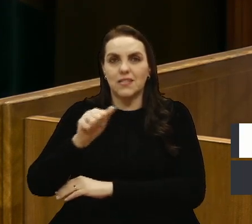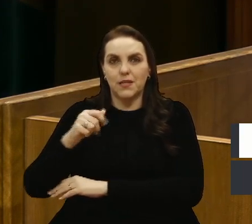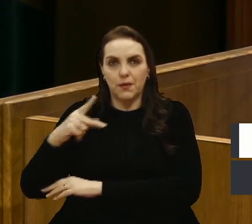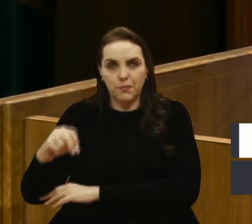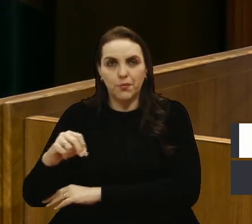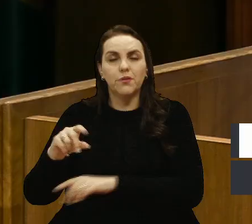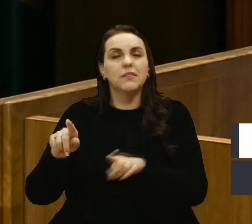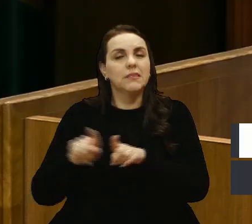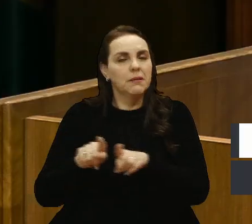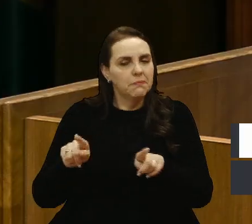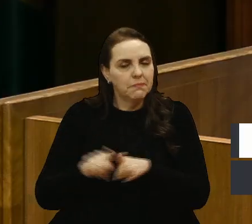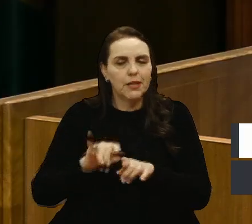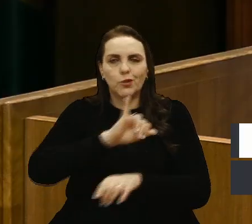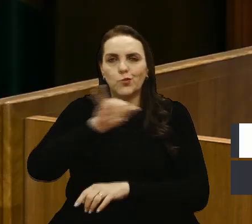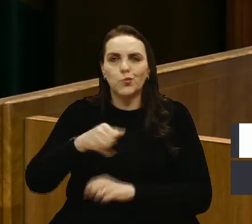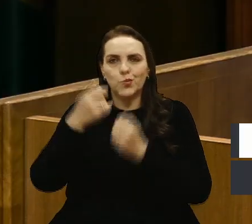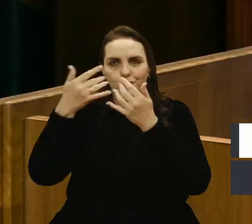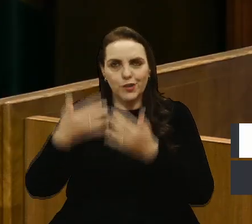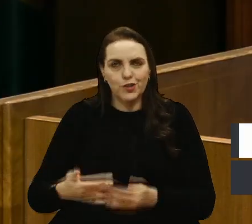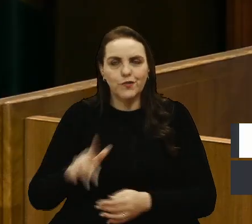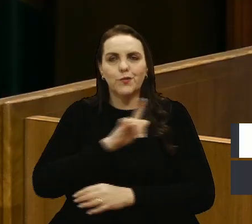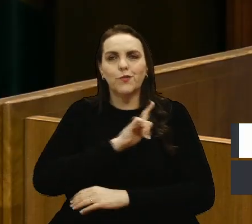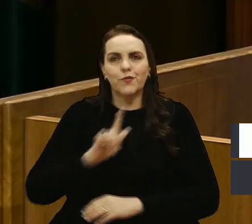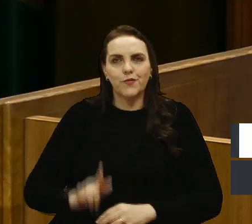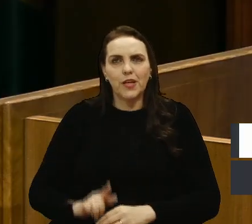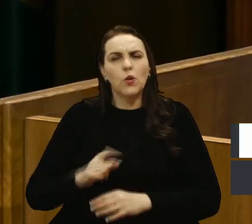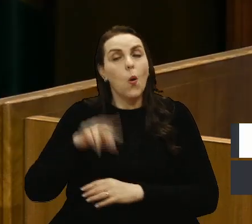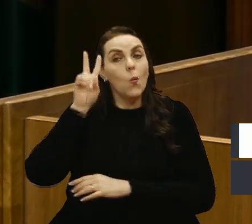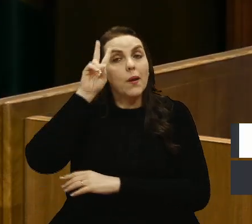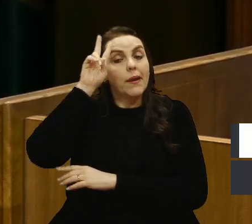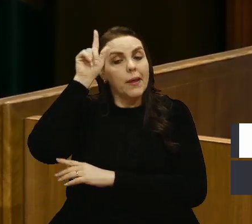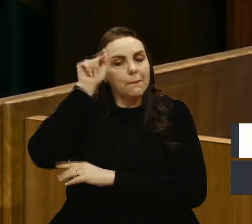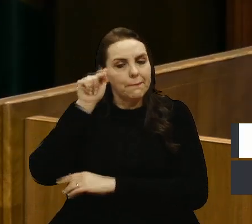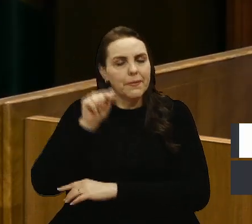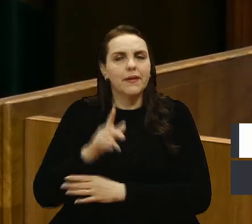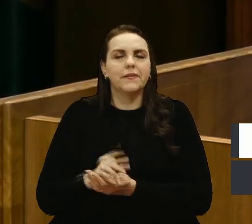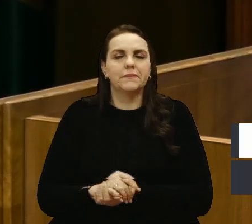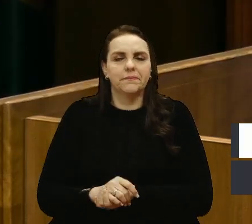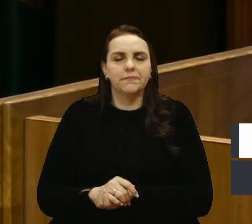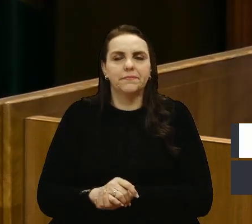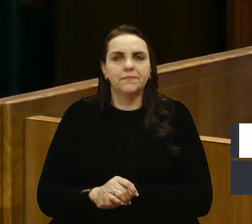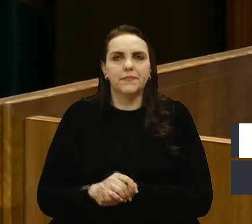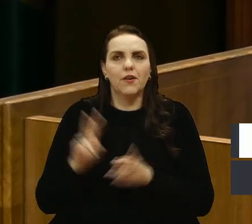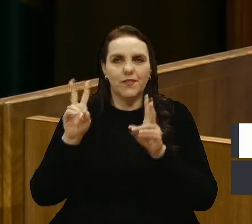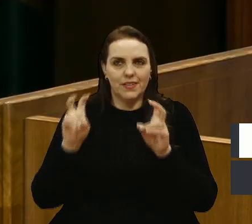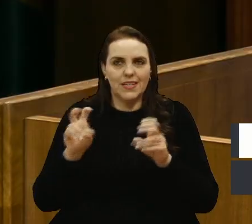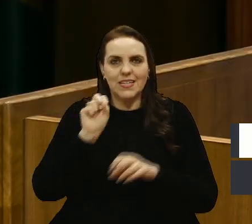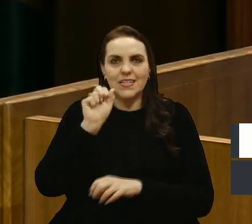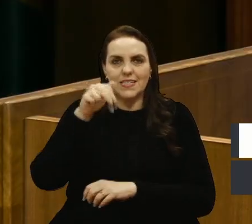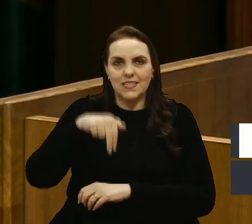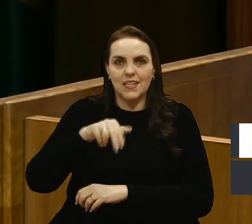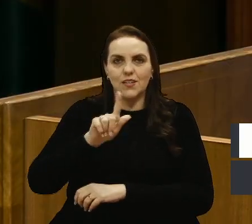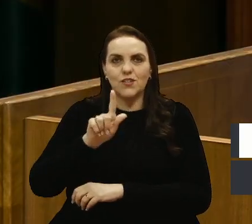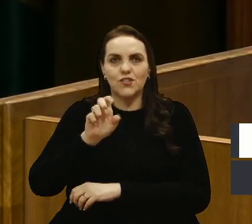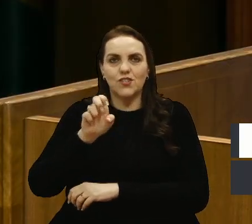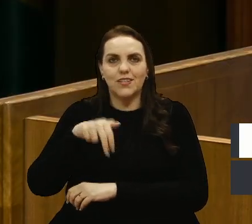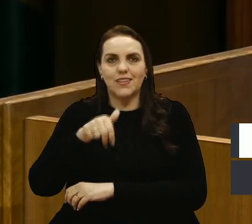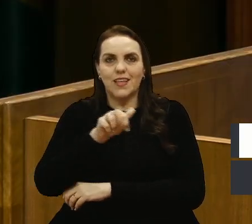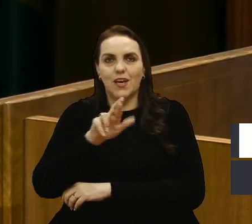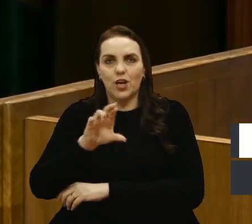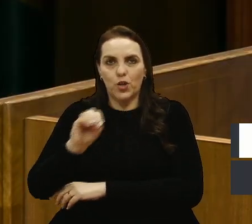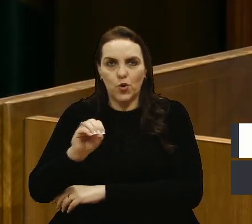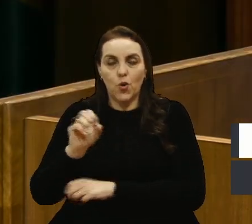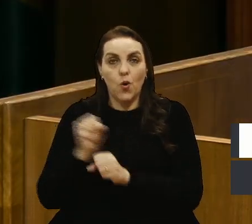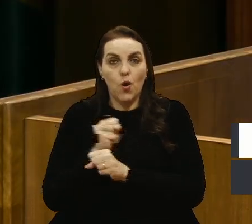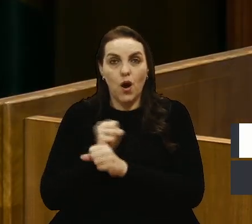e também a justificativa do governo, que eu me recordei, né? Eu falei sobre a questão do San Genaro, que as obras estão interrompidas lá.